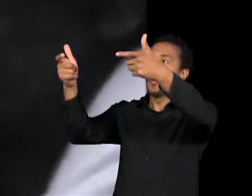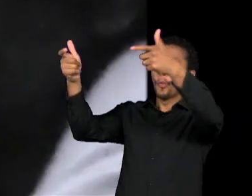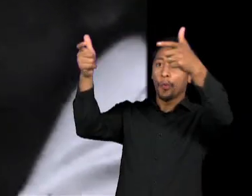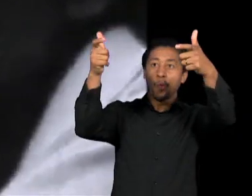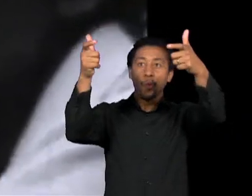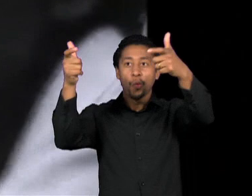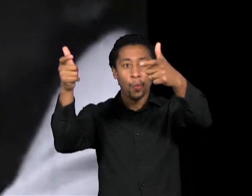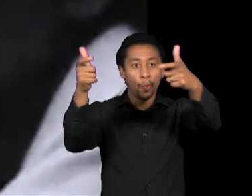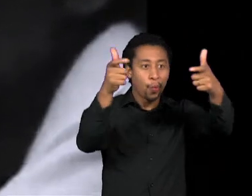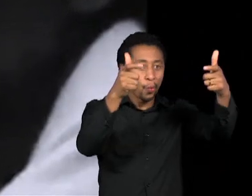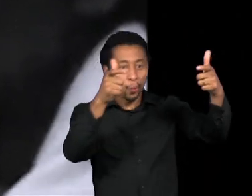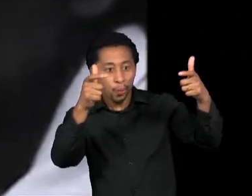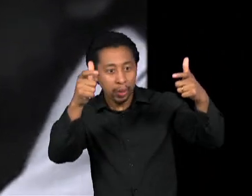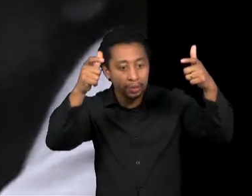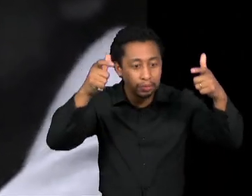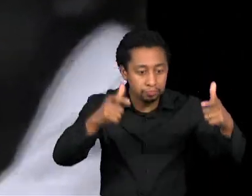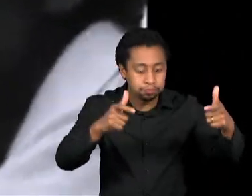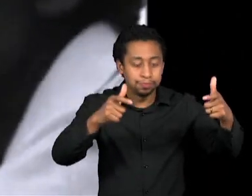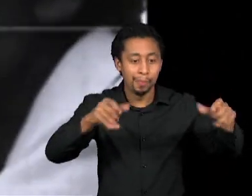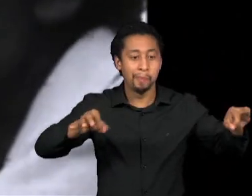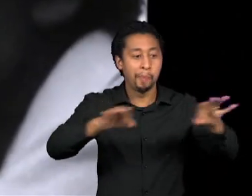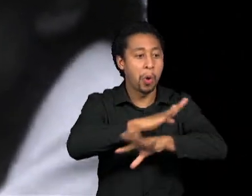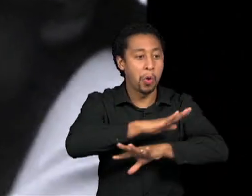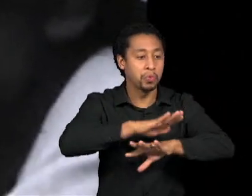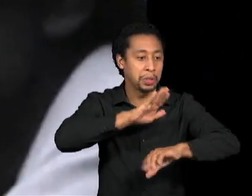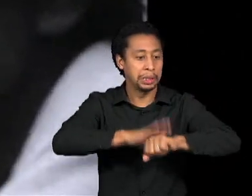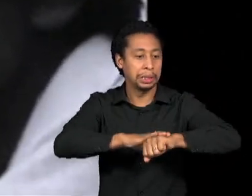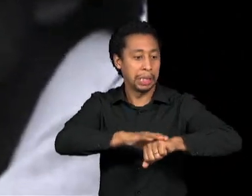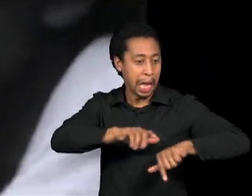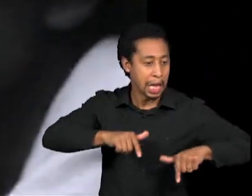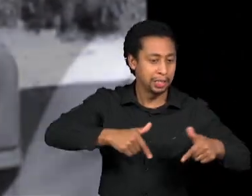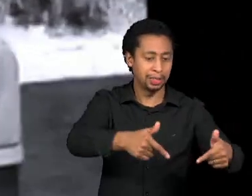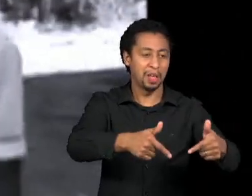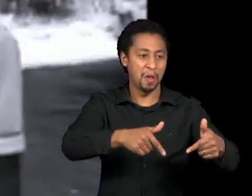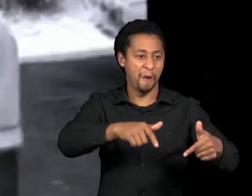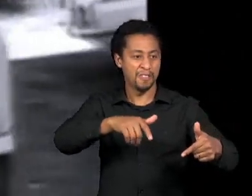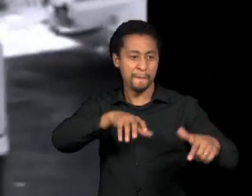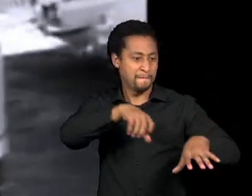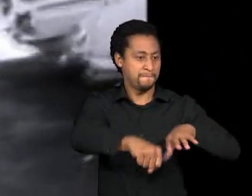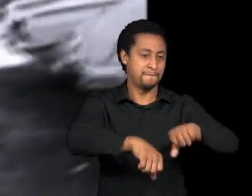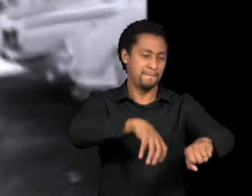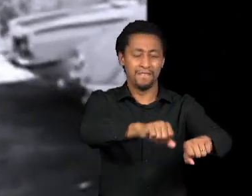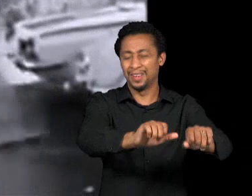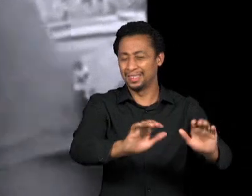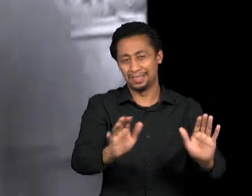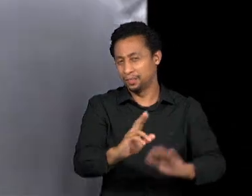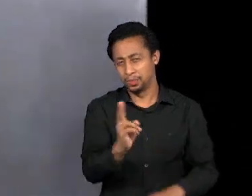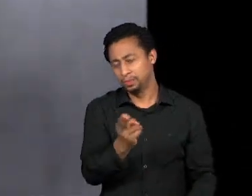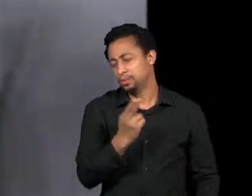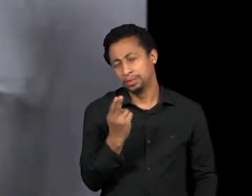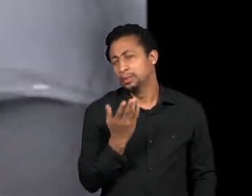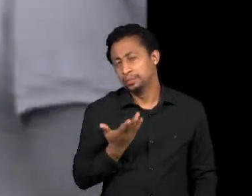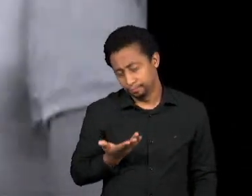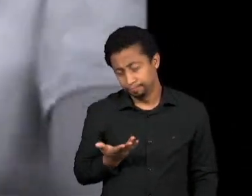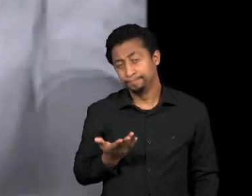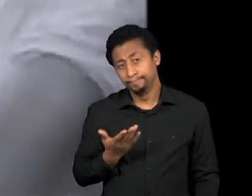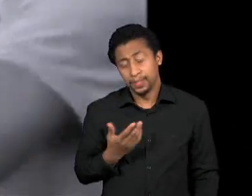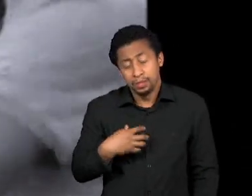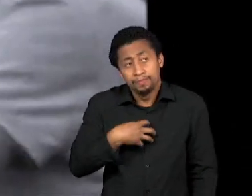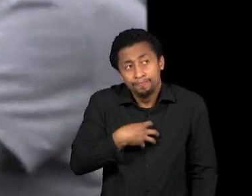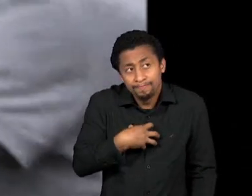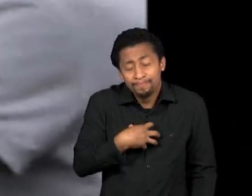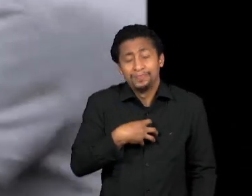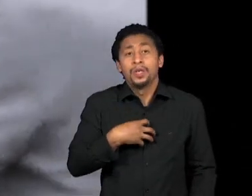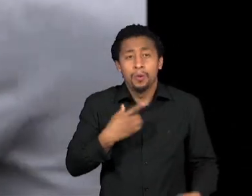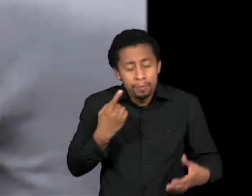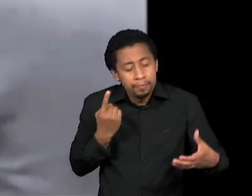e que se constitui num elemento superior àquela gente, àquela realidade. Quer dizer, procurando nos misturar